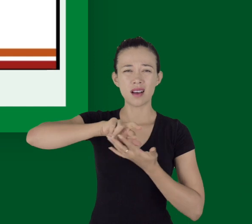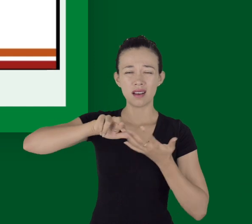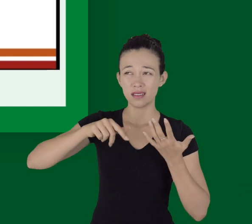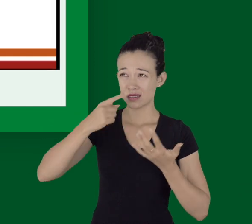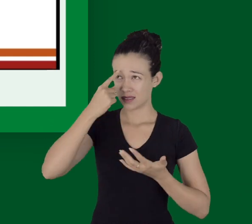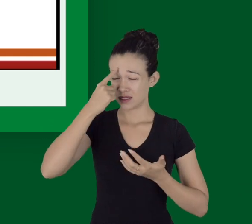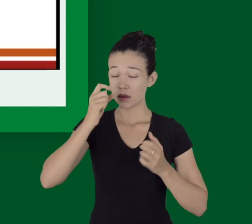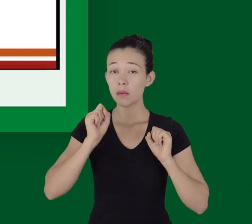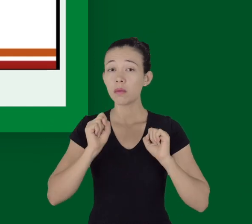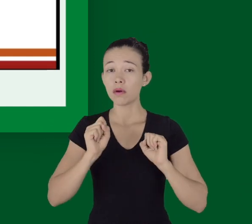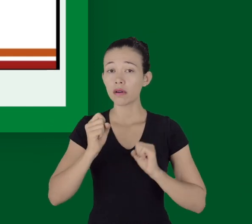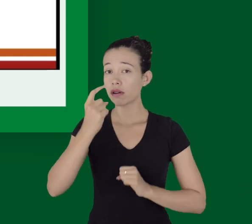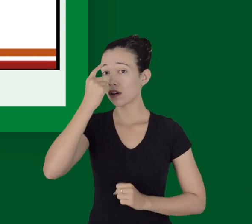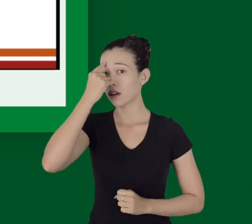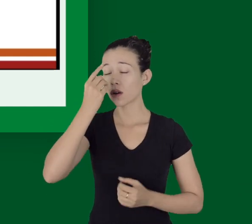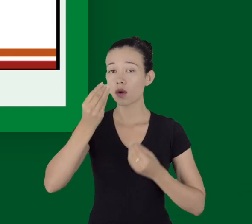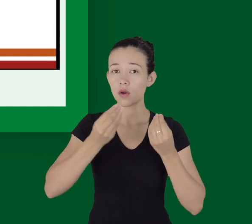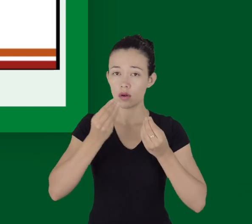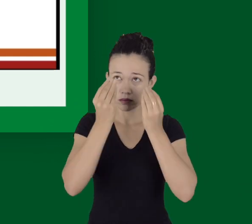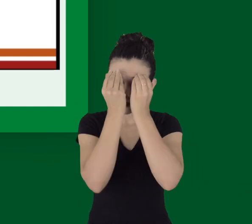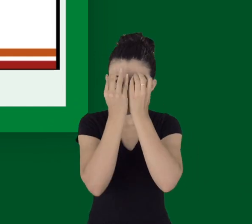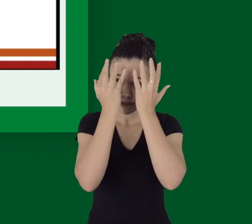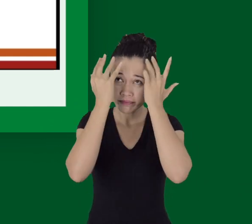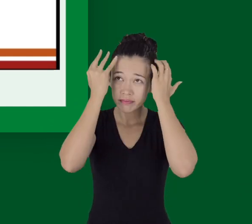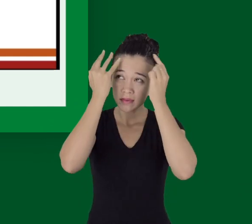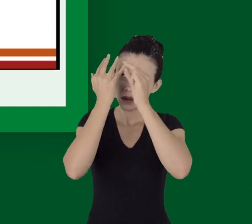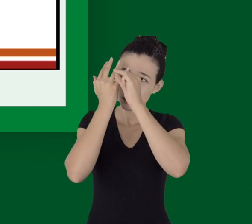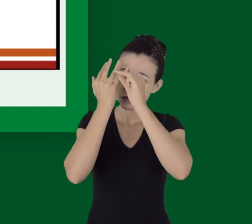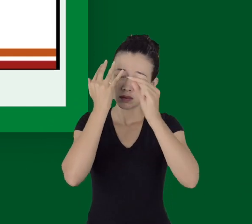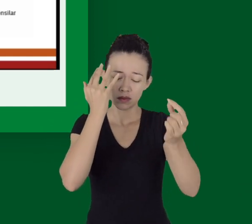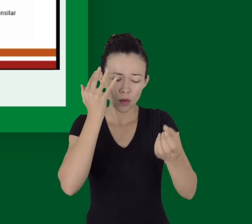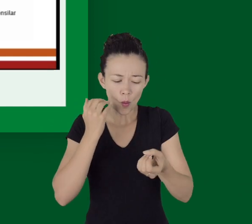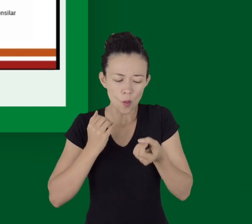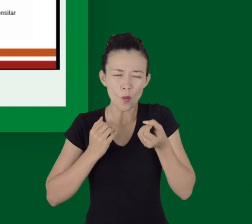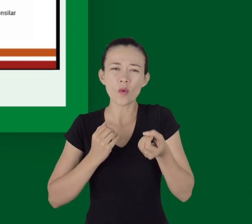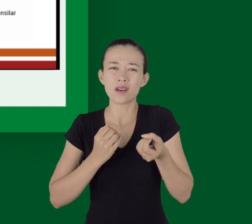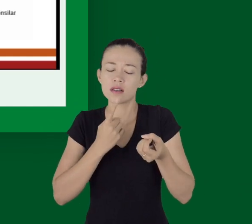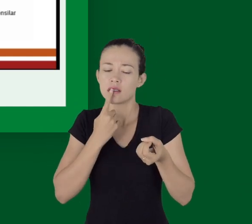de algum tipo de estímulo, ele muitas vezes reage com vasoespasmo.